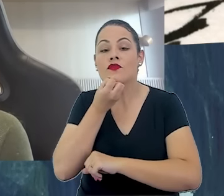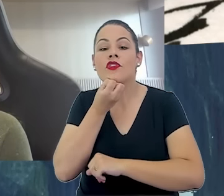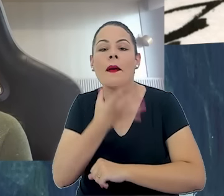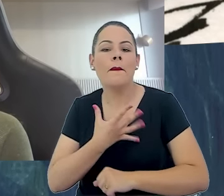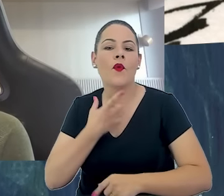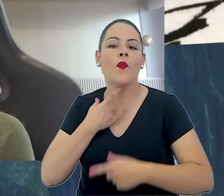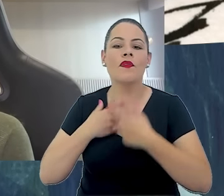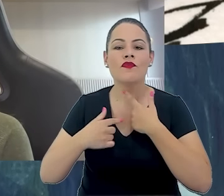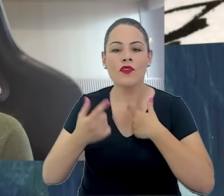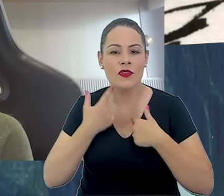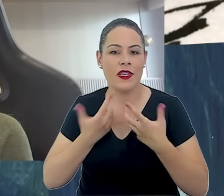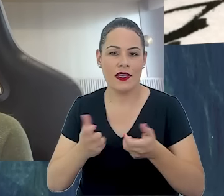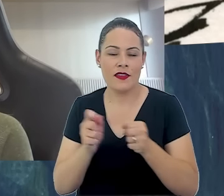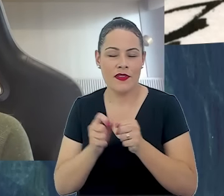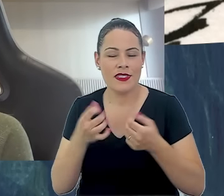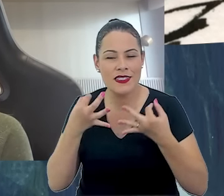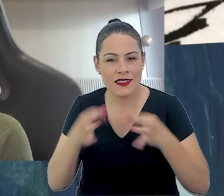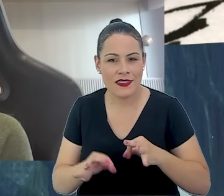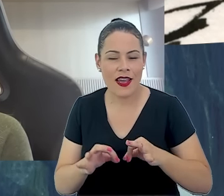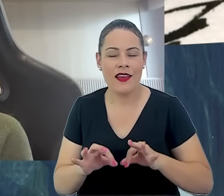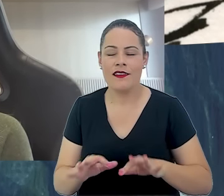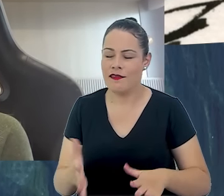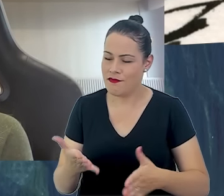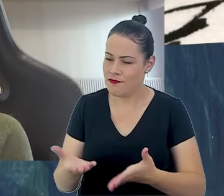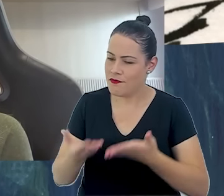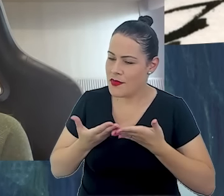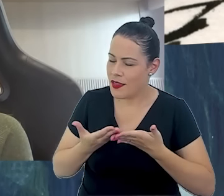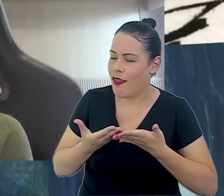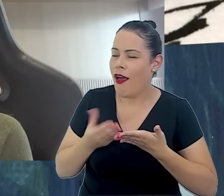boa vontade, eu acho que